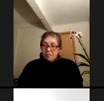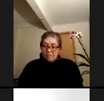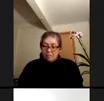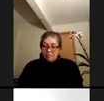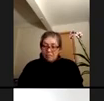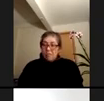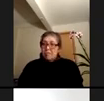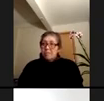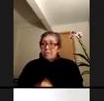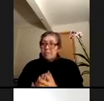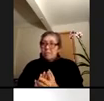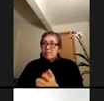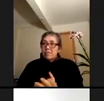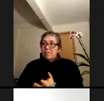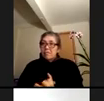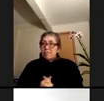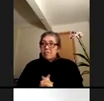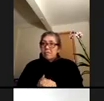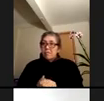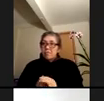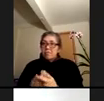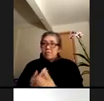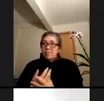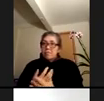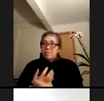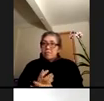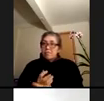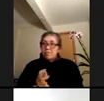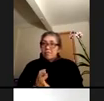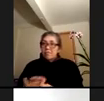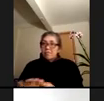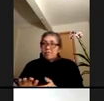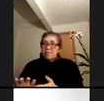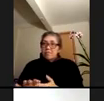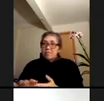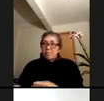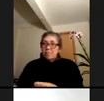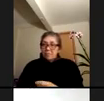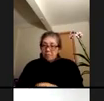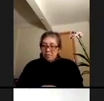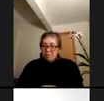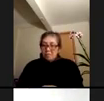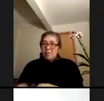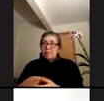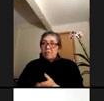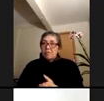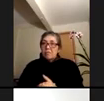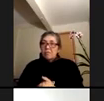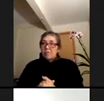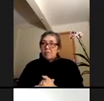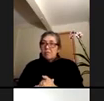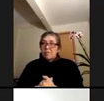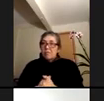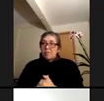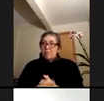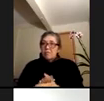cuidado em relação às suas atitudes com o meio que elas vivem. A gente tem aí uma evolução para a gestão integrada,